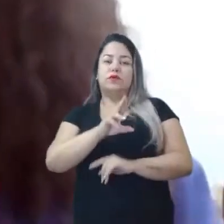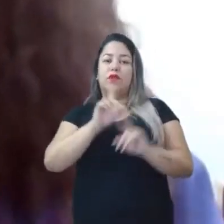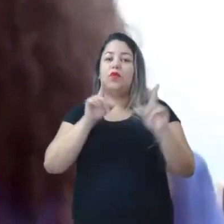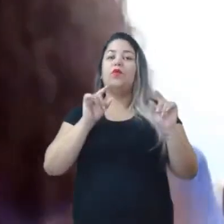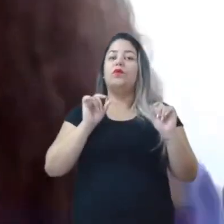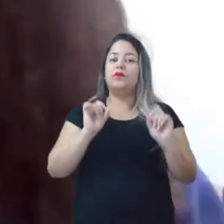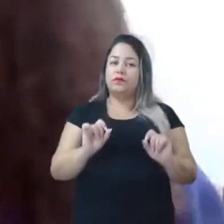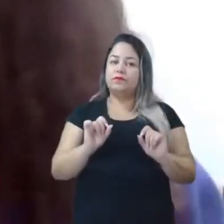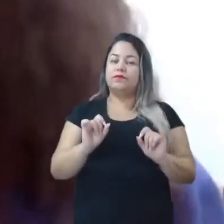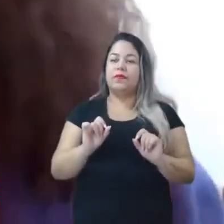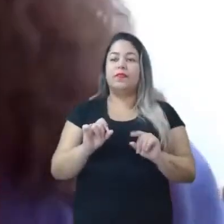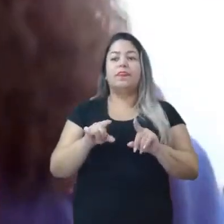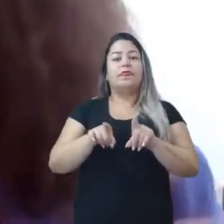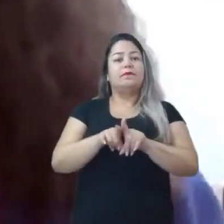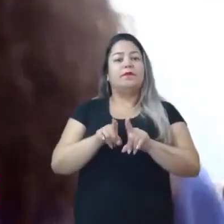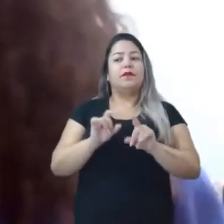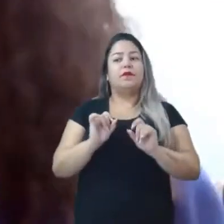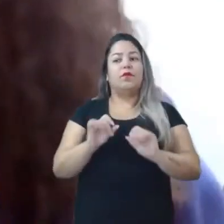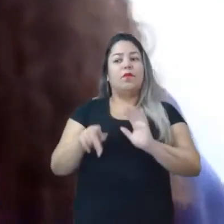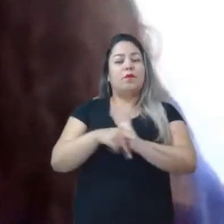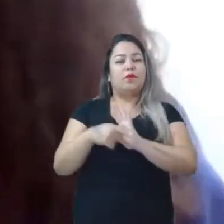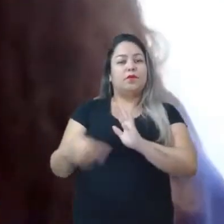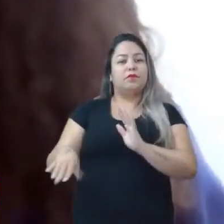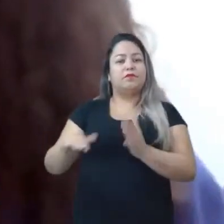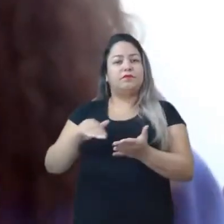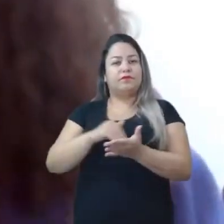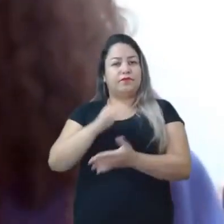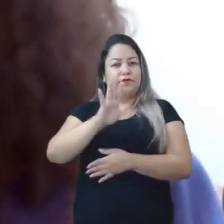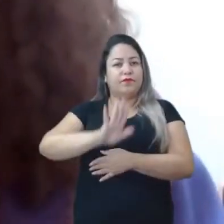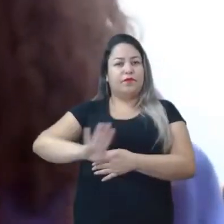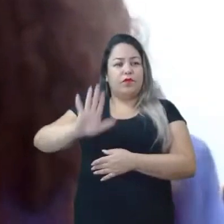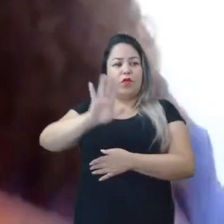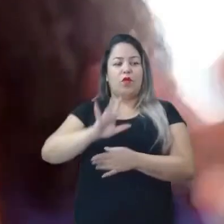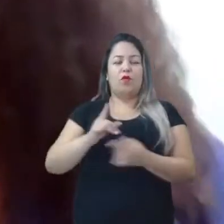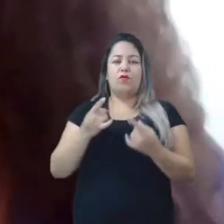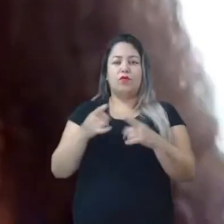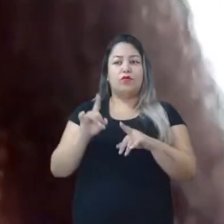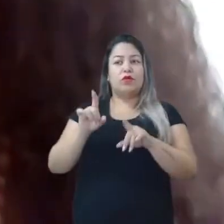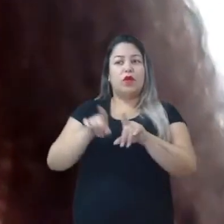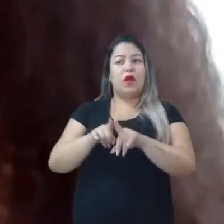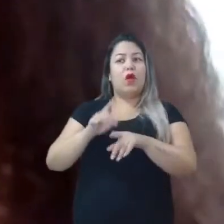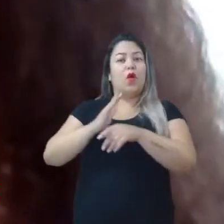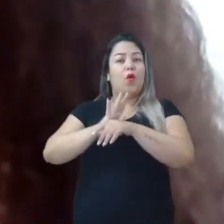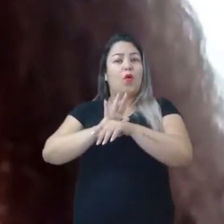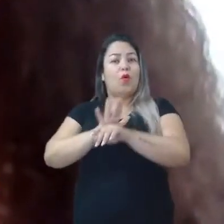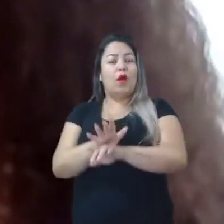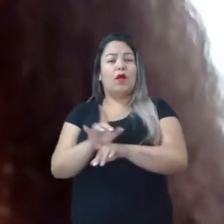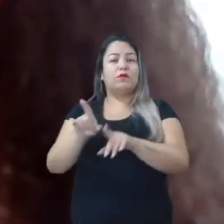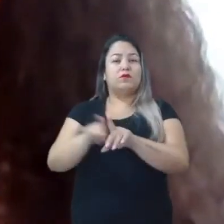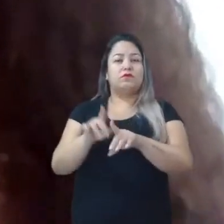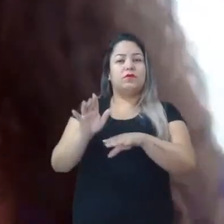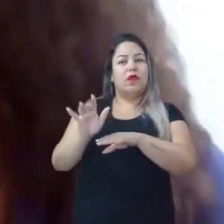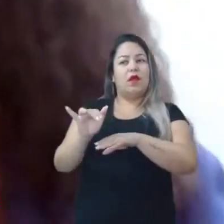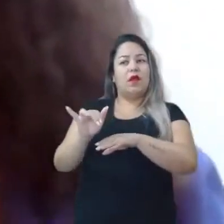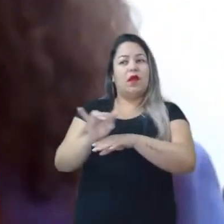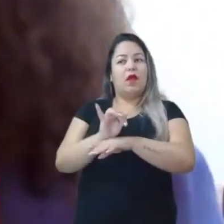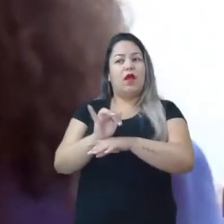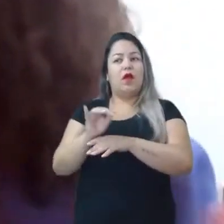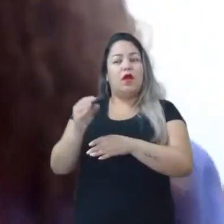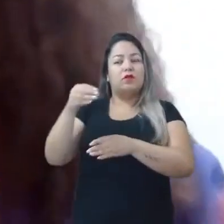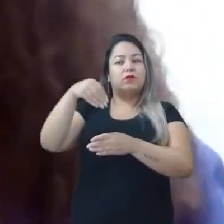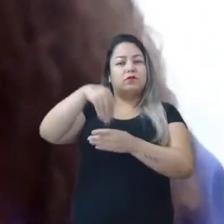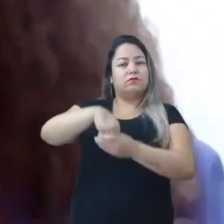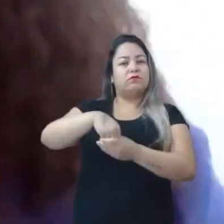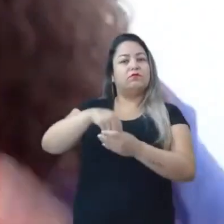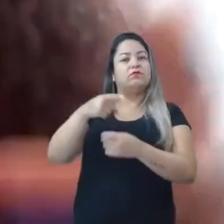o seguinte: a forma como a própria Secretaria Nacional de Combate ao Racismo, ela se estrutura dentro do PT, nos dá, né,